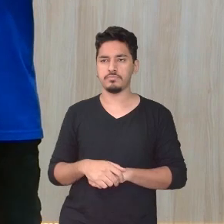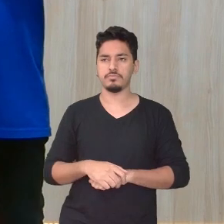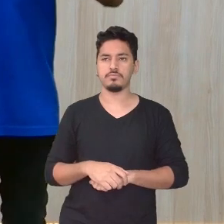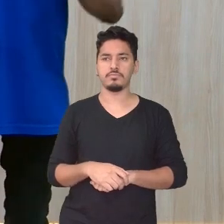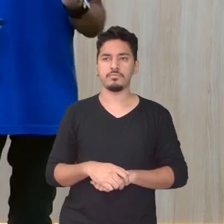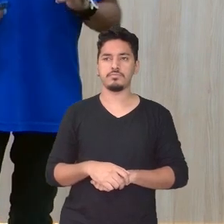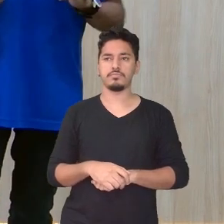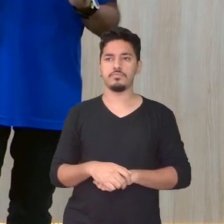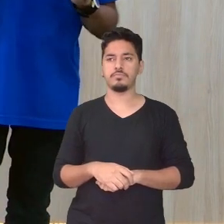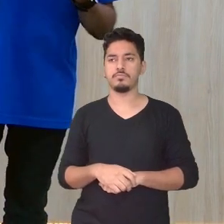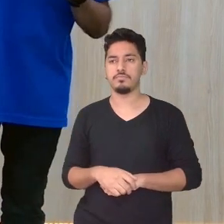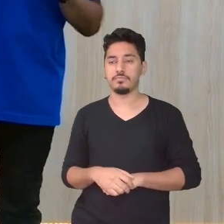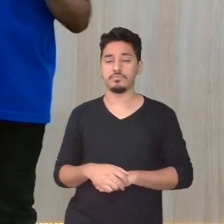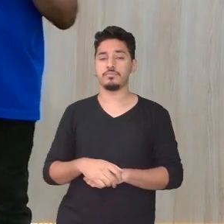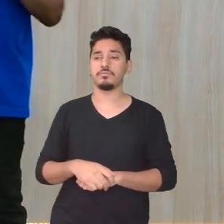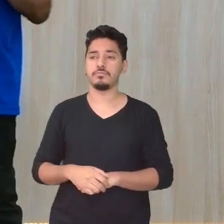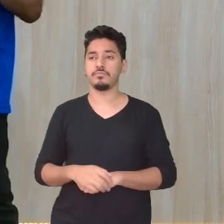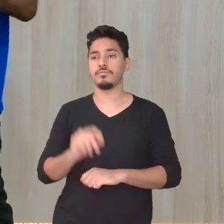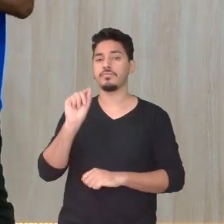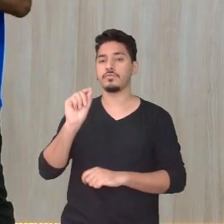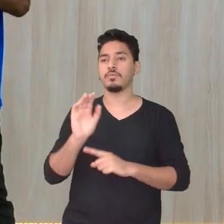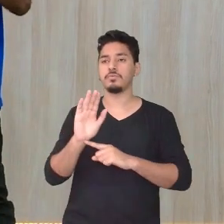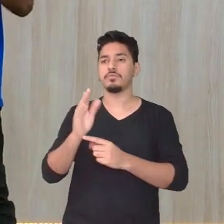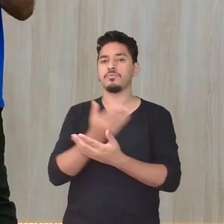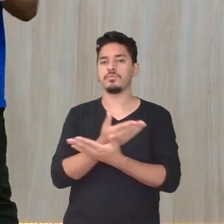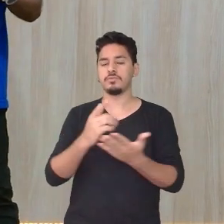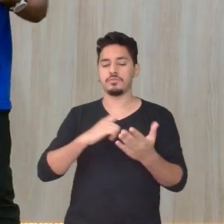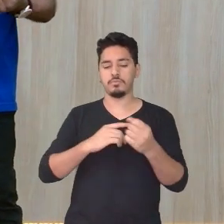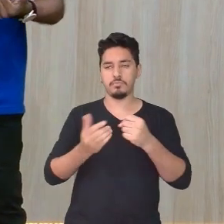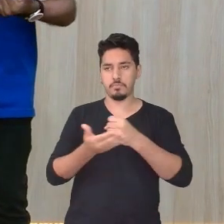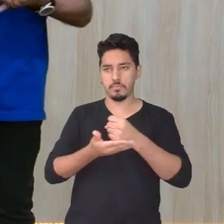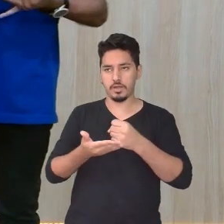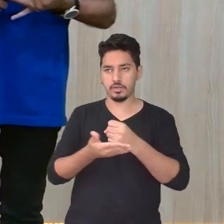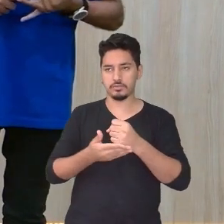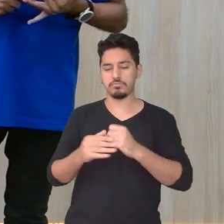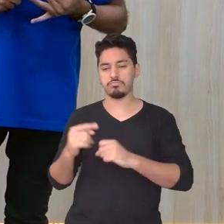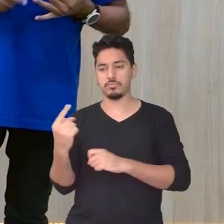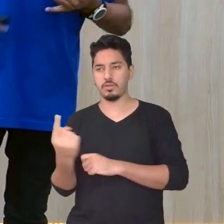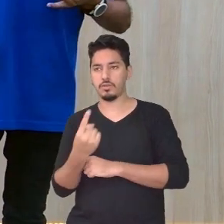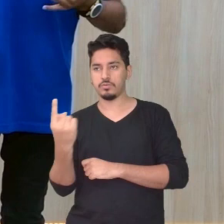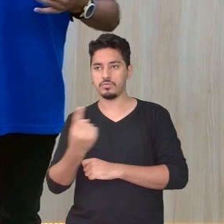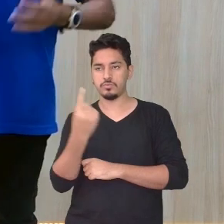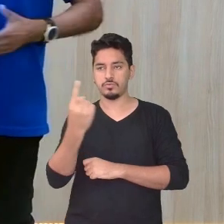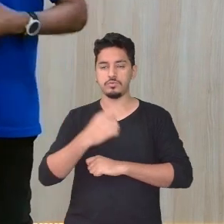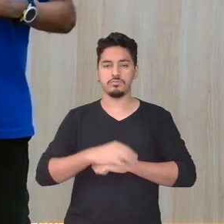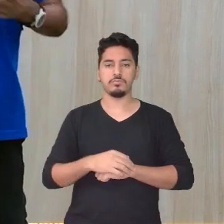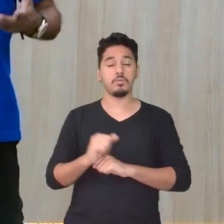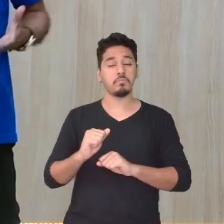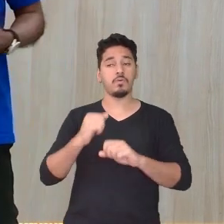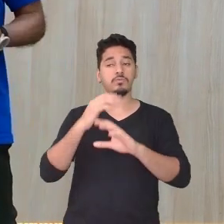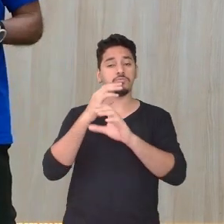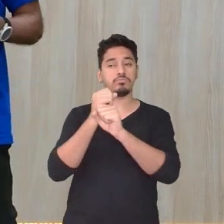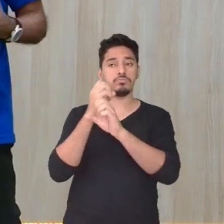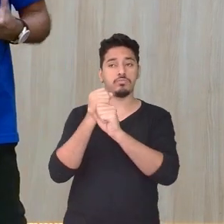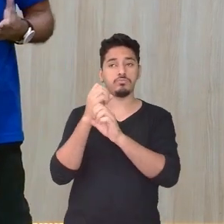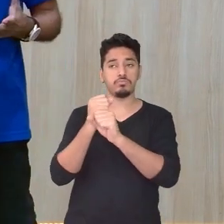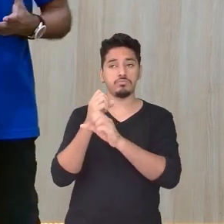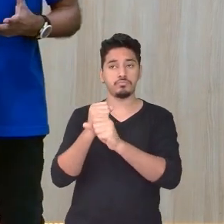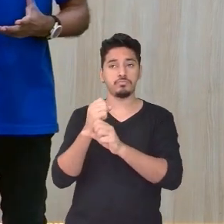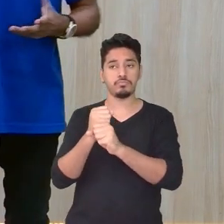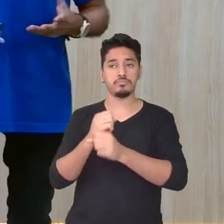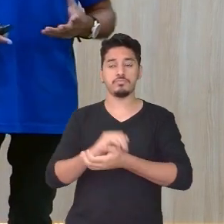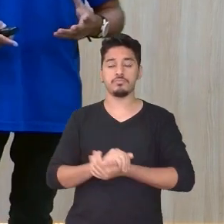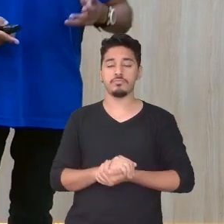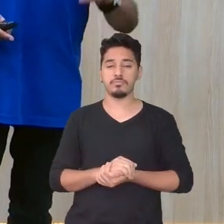bom? E aí, o que é que eu vou mostrar para vocês? Que eu tenho base, tenho altura, né? E aí eu posso calcular o volume específico aí da figura